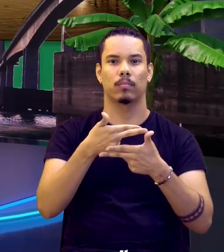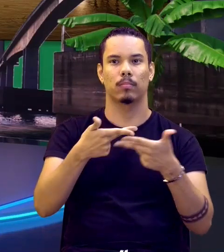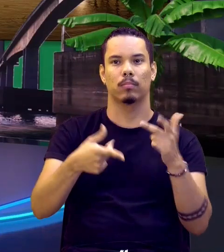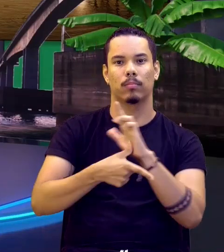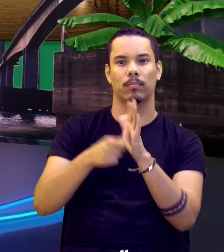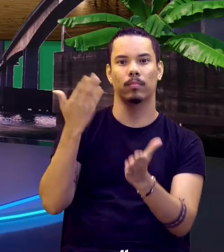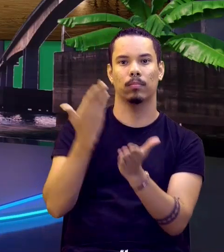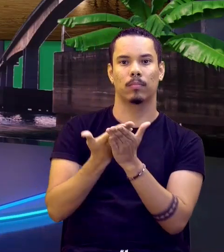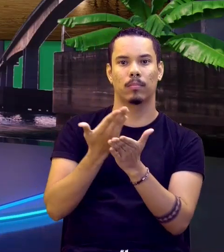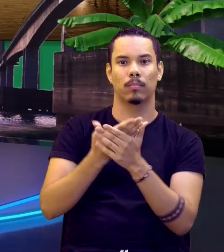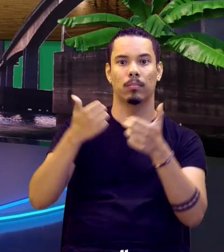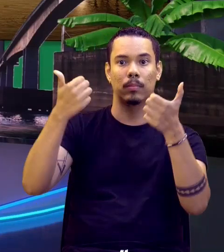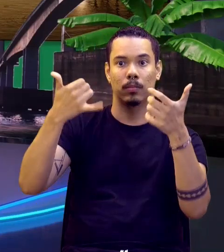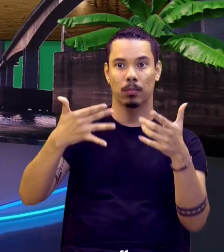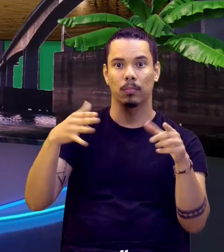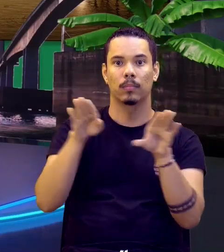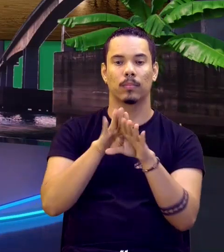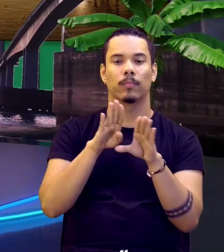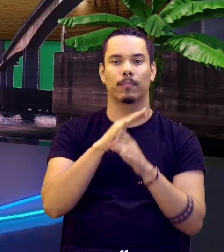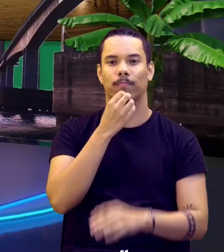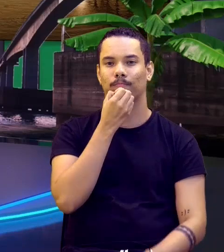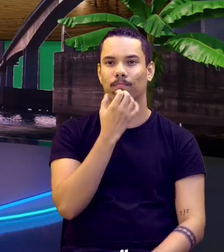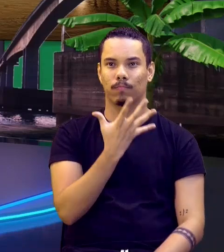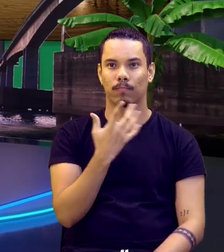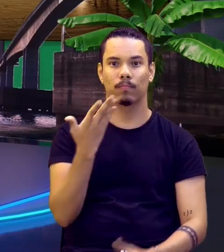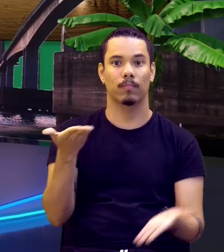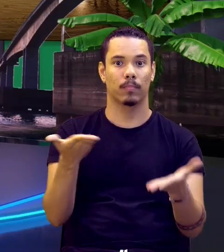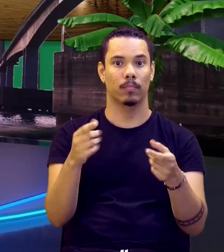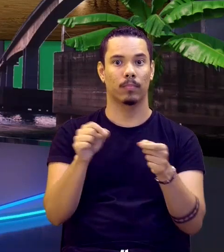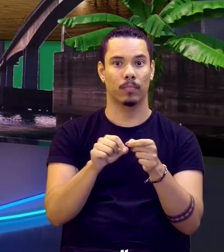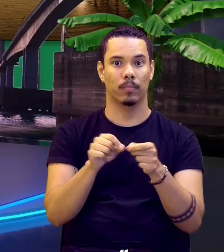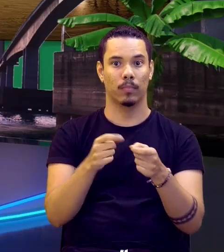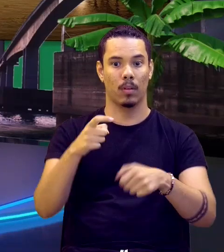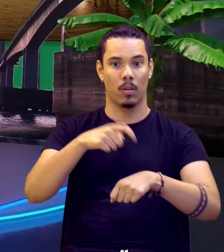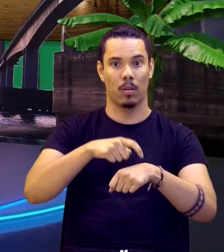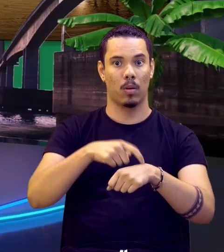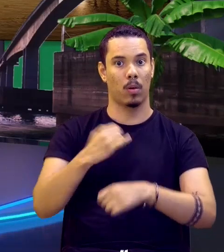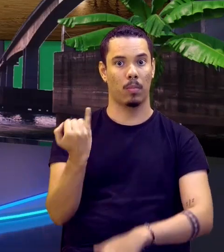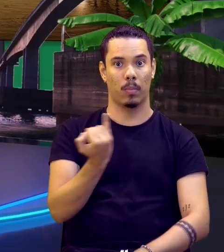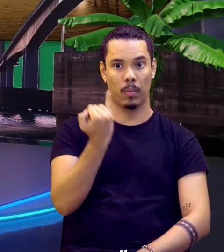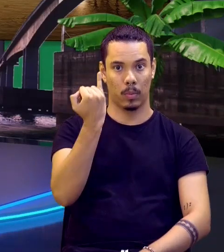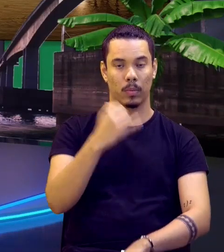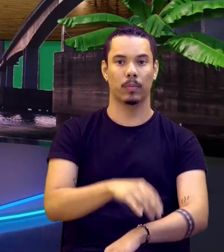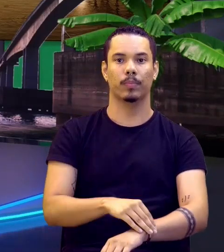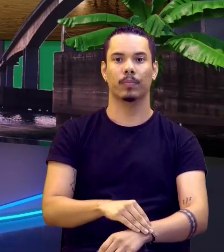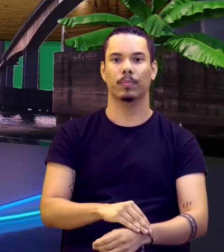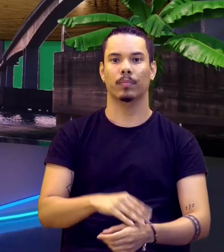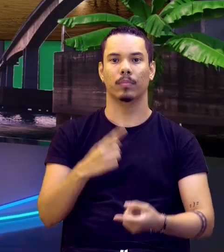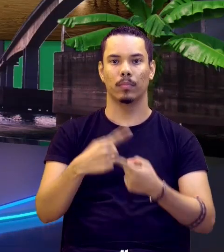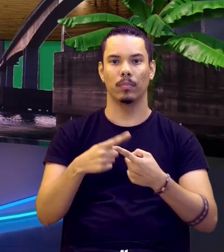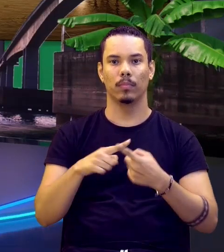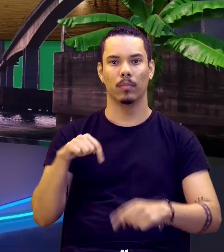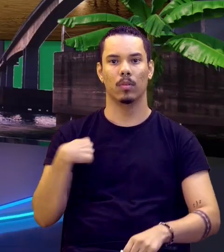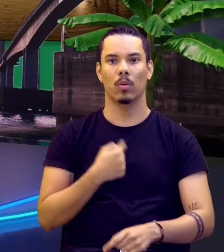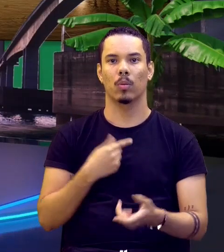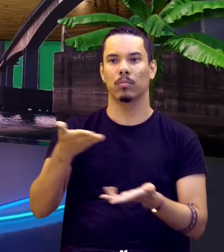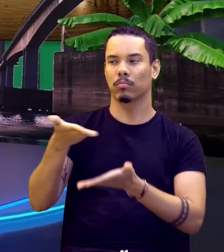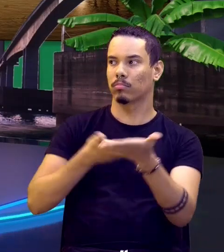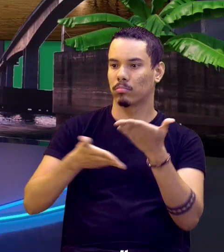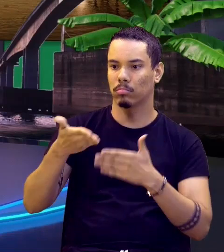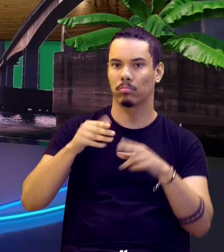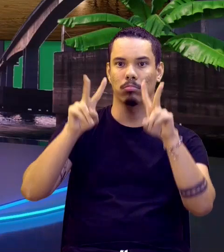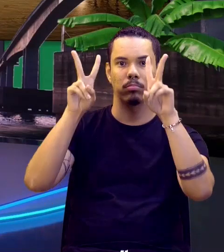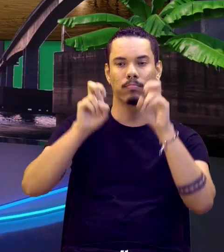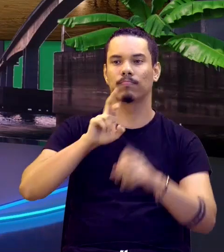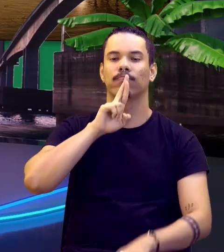aula. Muito bem. Galera, esse momento é muito importante, porque é o momento que a gente começa a interagir com vocês aí sobre o